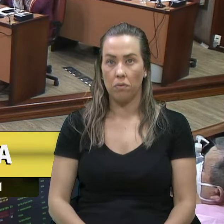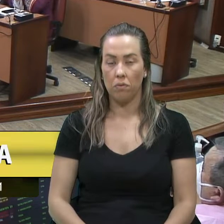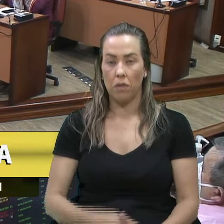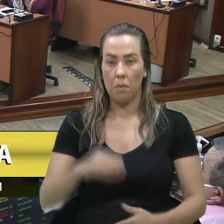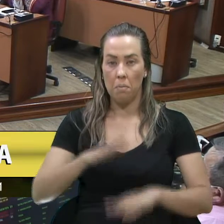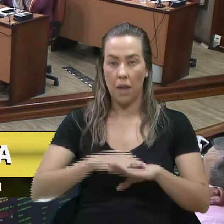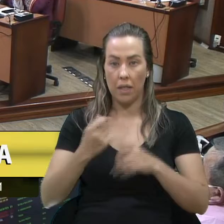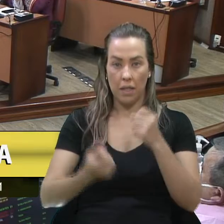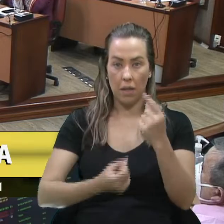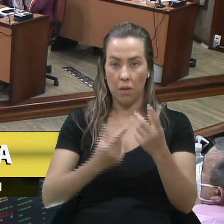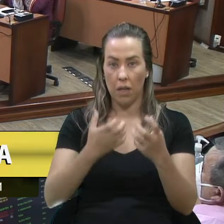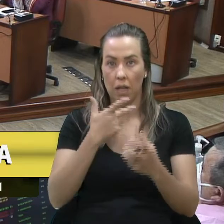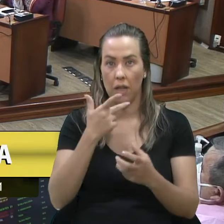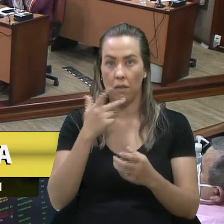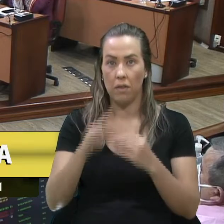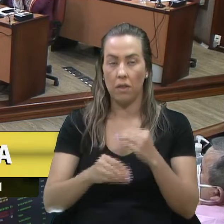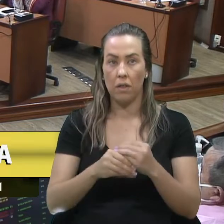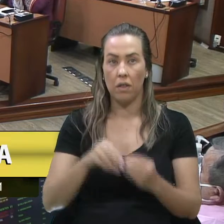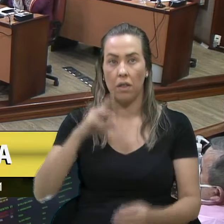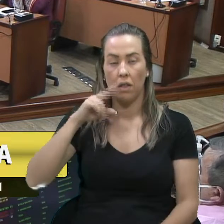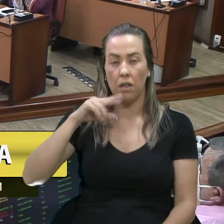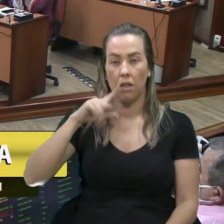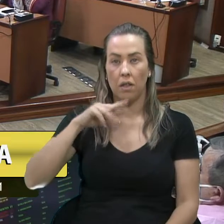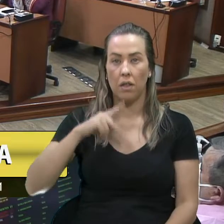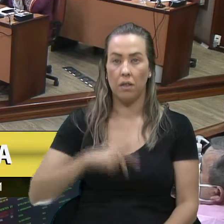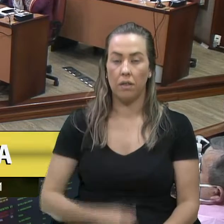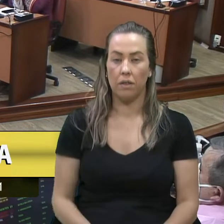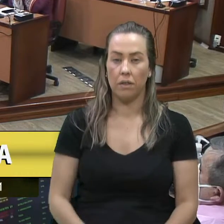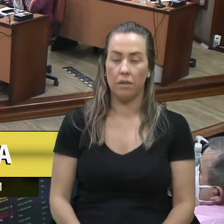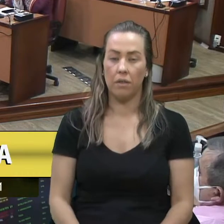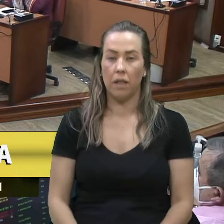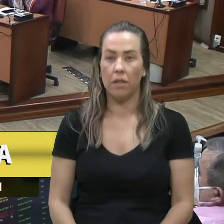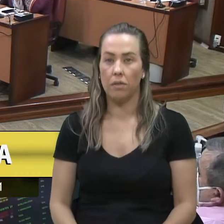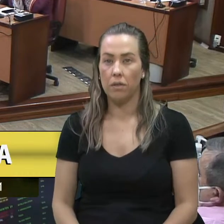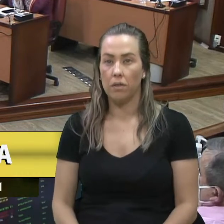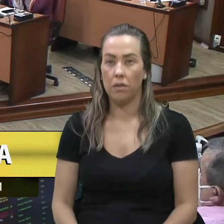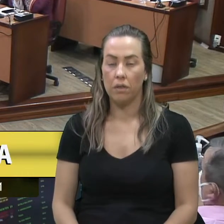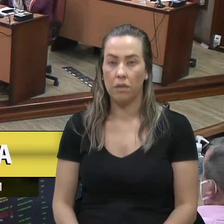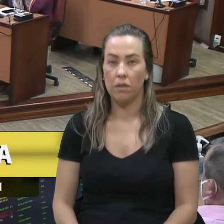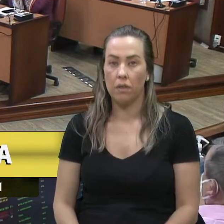Mais alguém? Renato Oliveira, PCdoB.